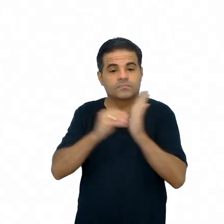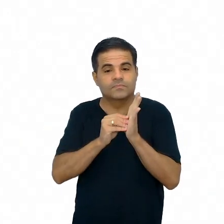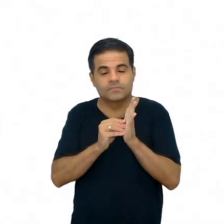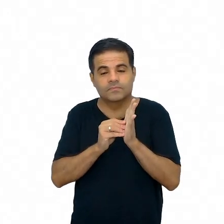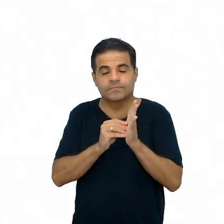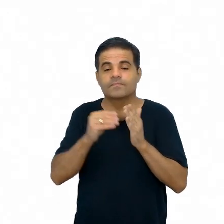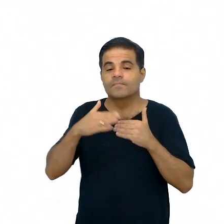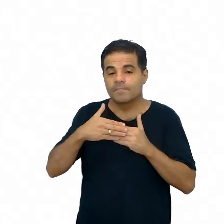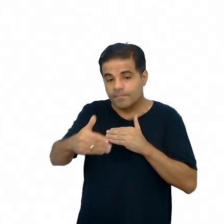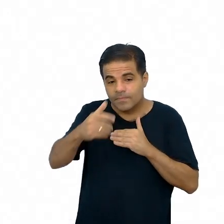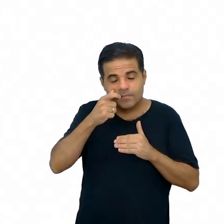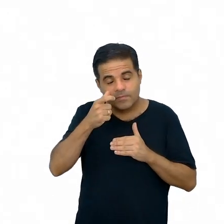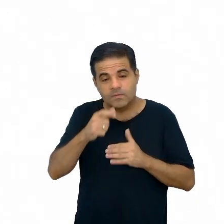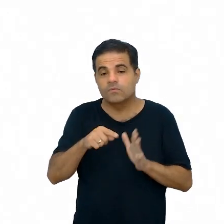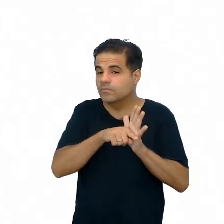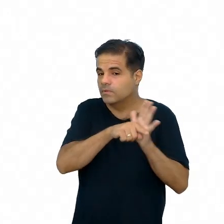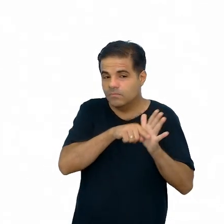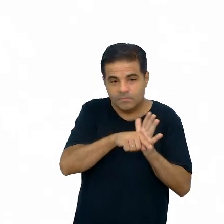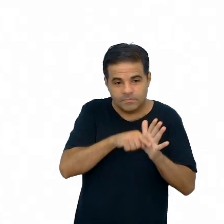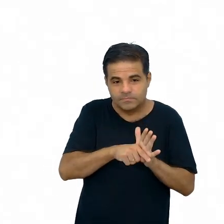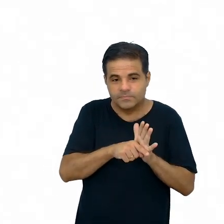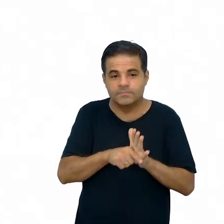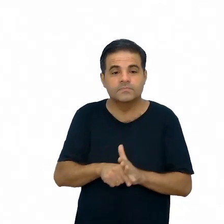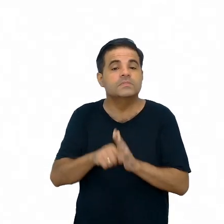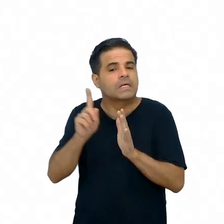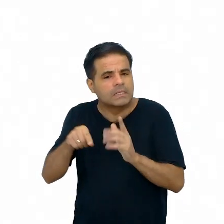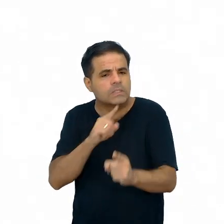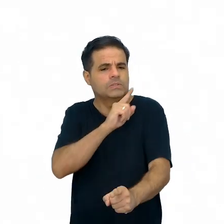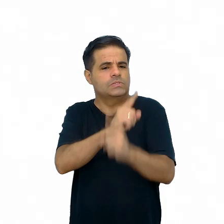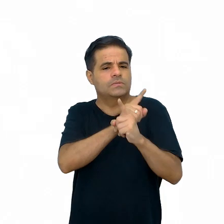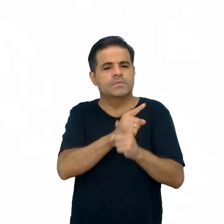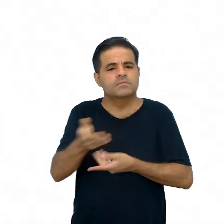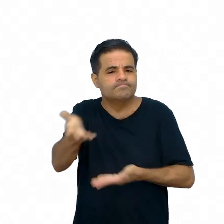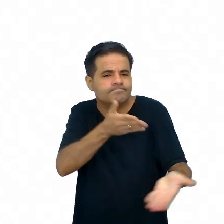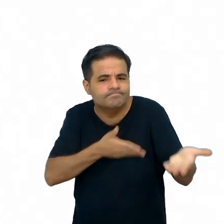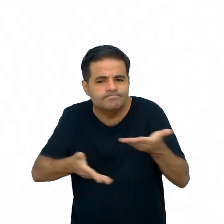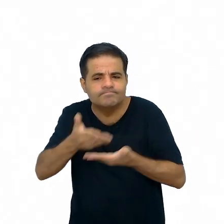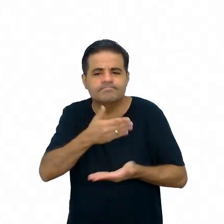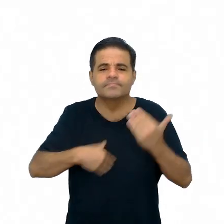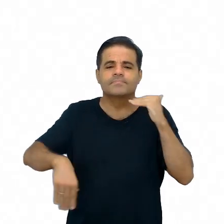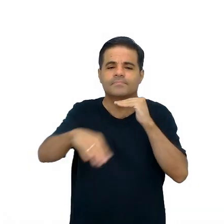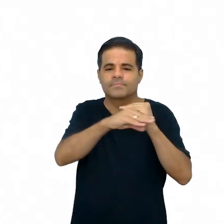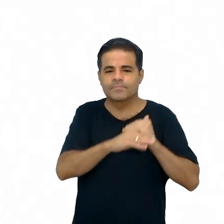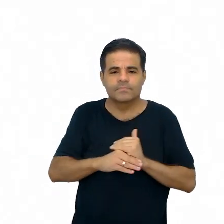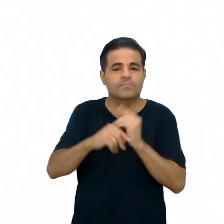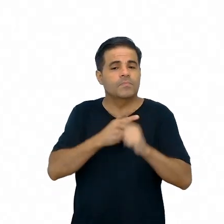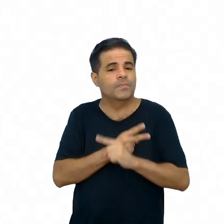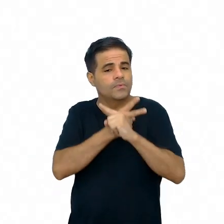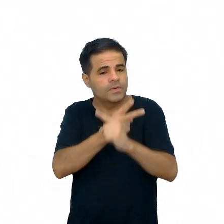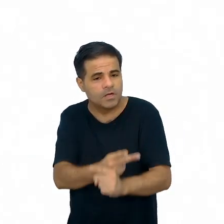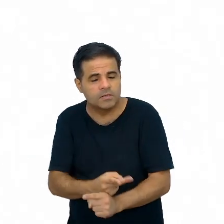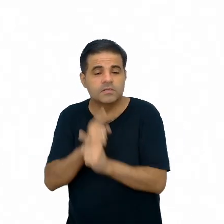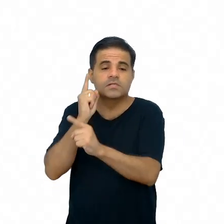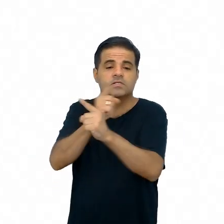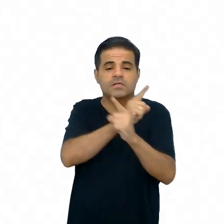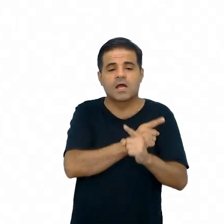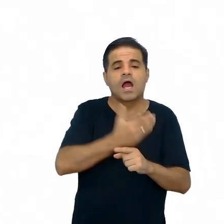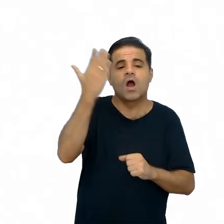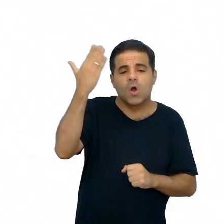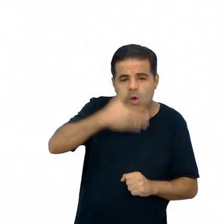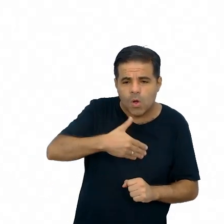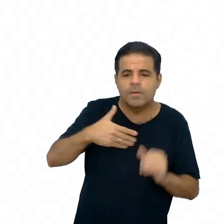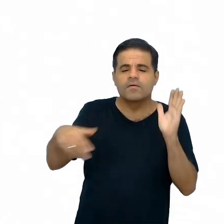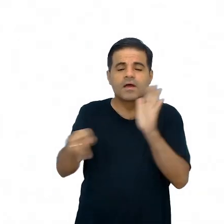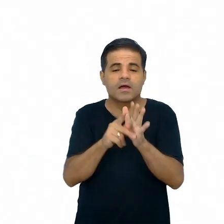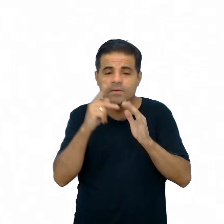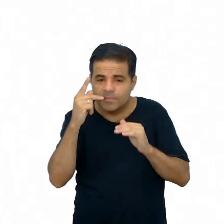Brocado e Oliveira, investigar é descobrir relações e padrões, procurando identificar